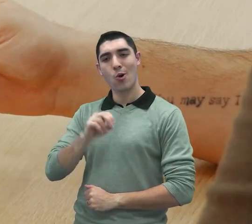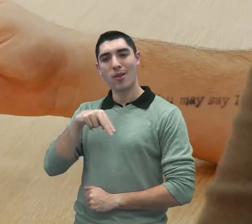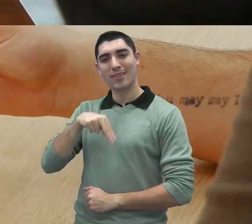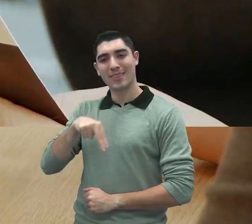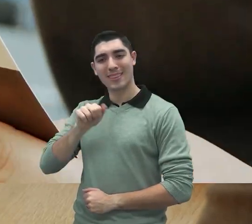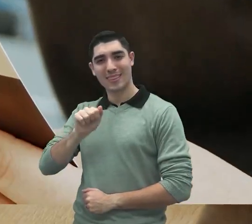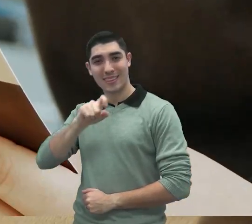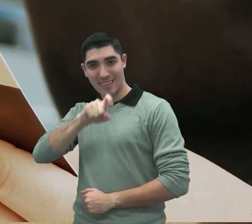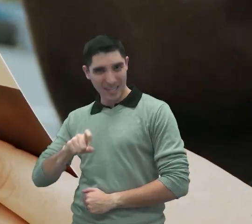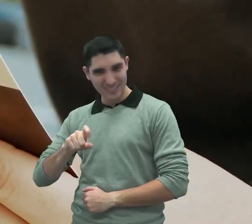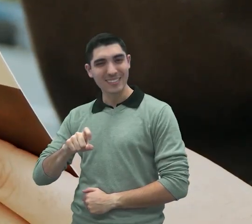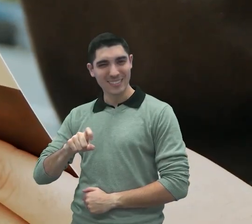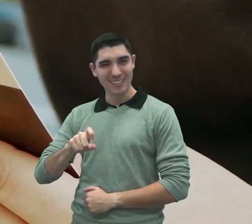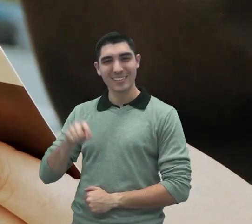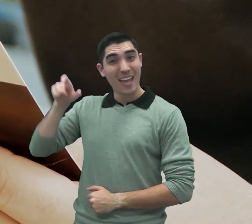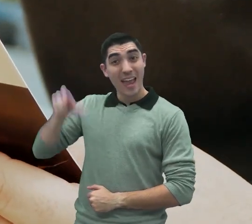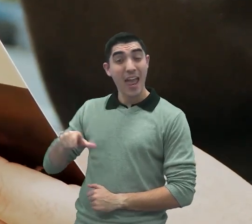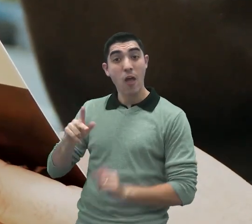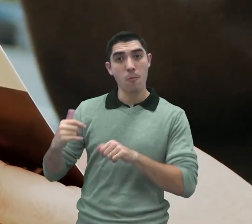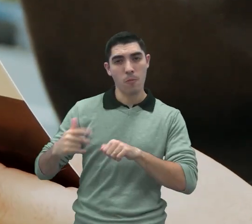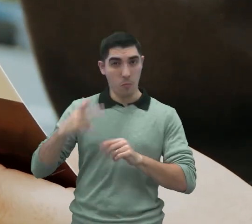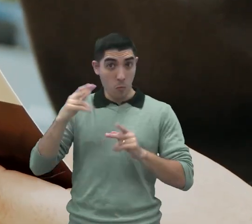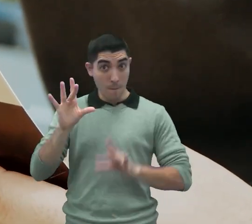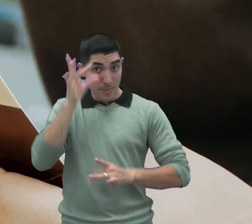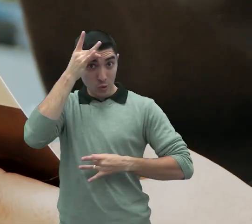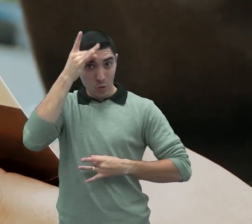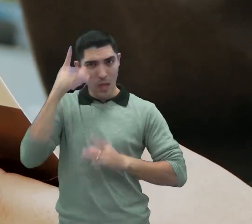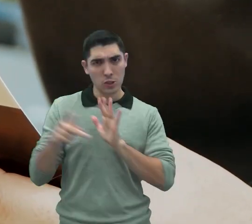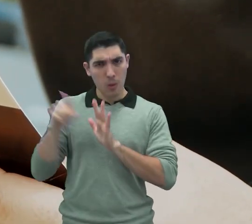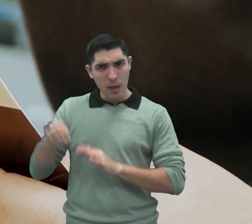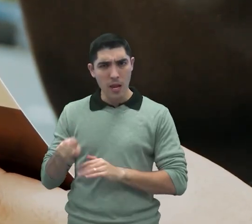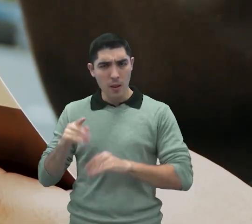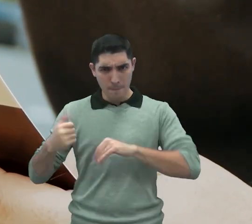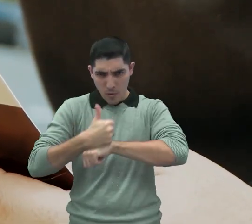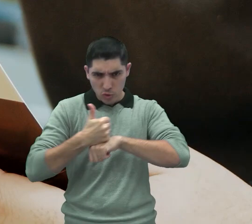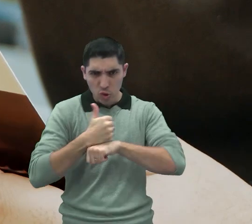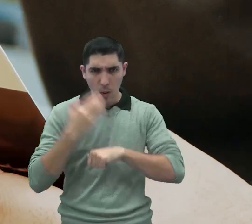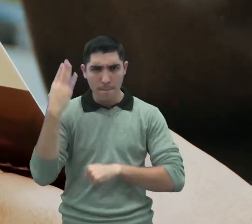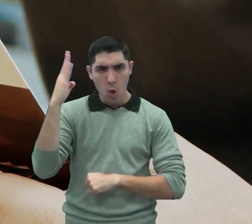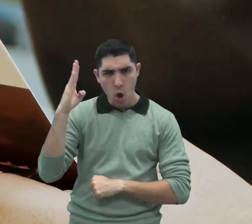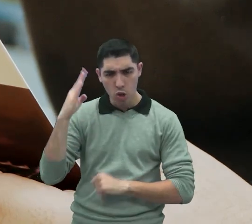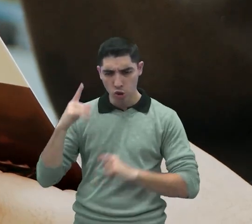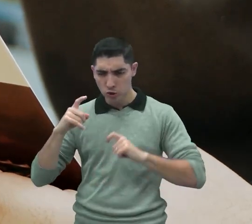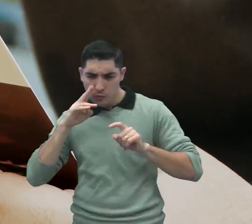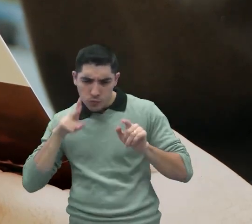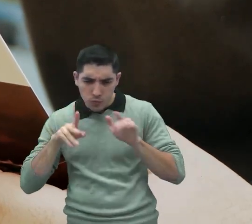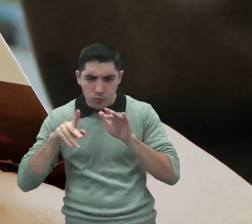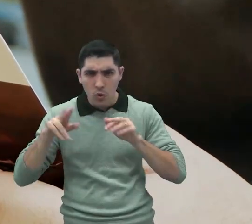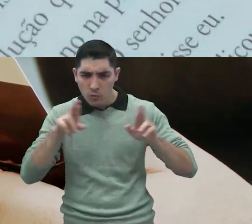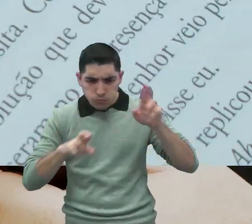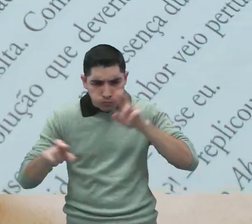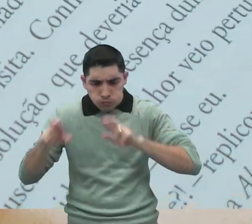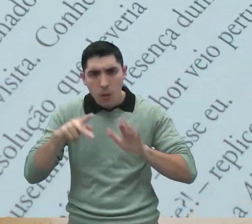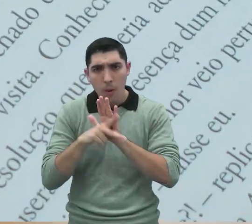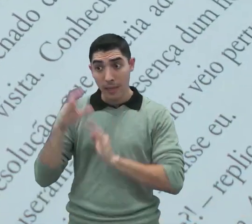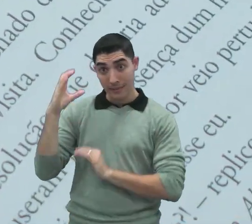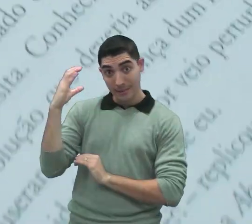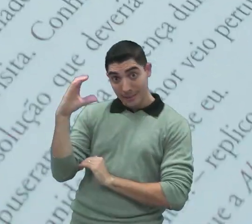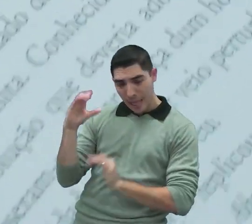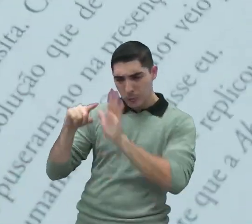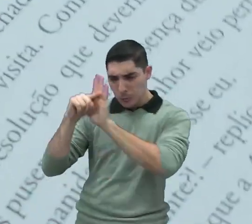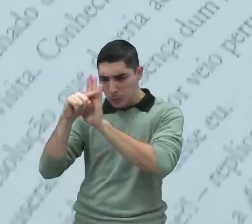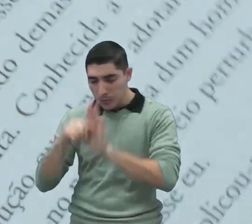francês. Ele é aquela figura do cientista curioso e racional que busca entender o desconhecido por meio da ciência e também